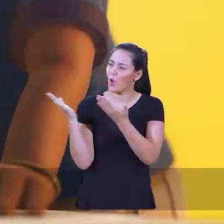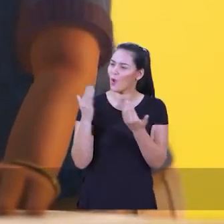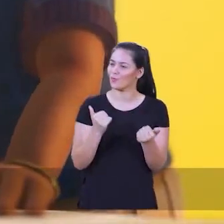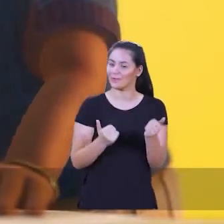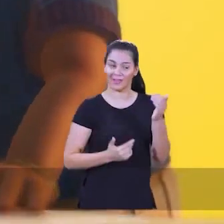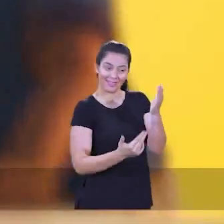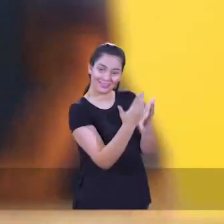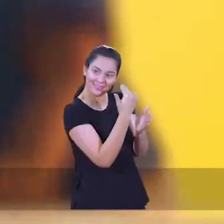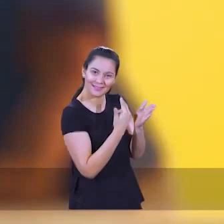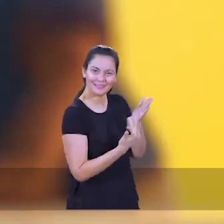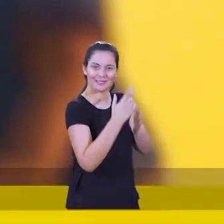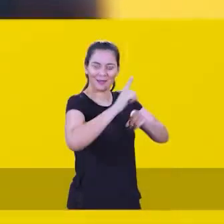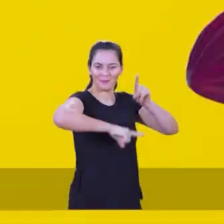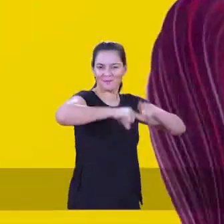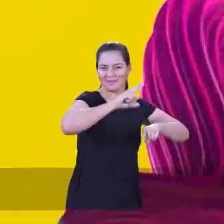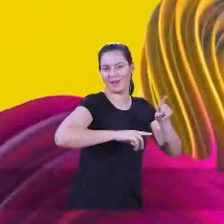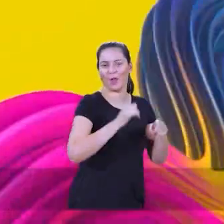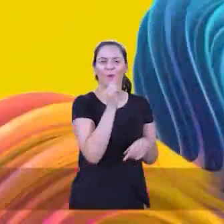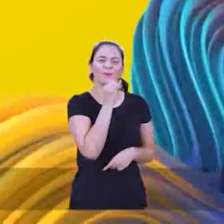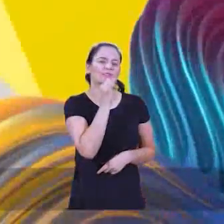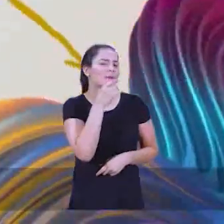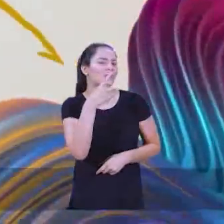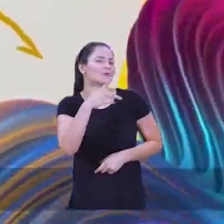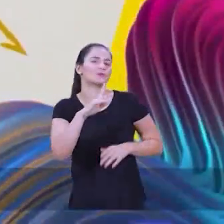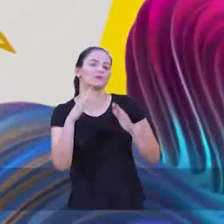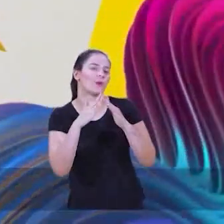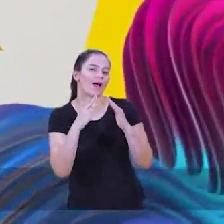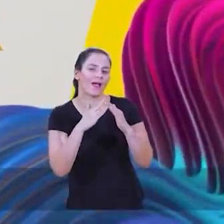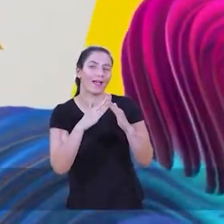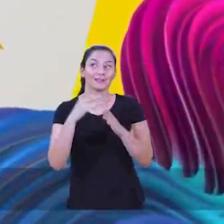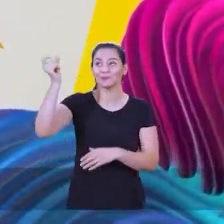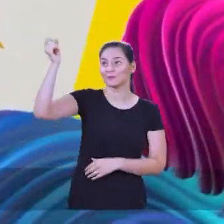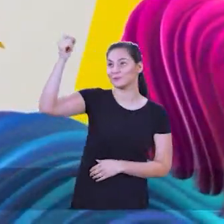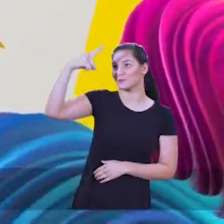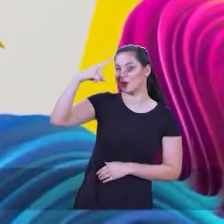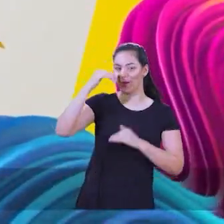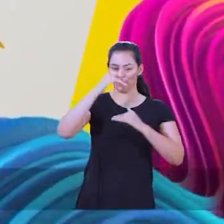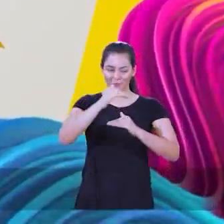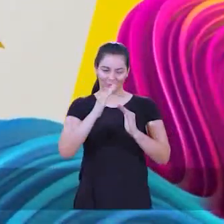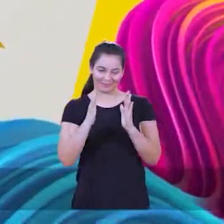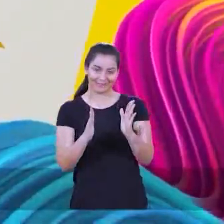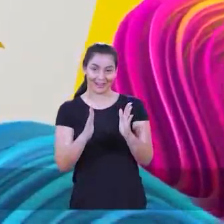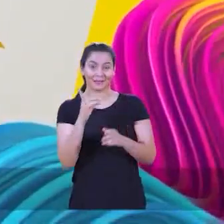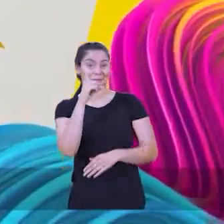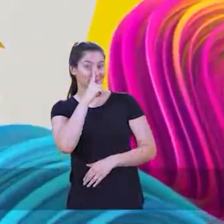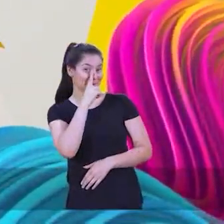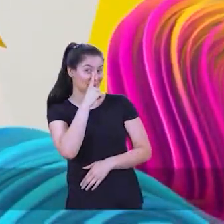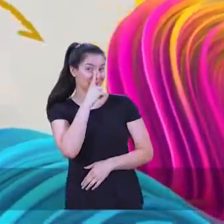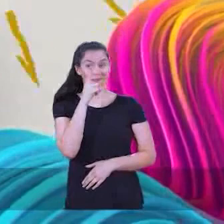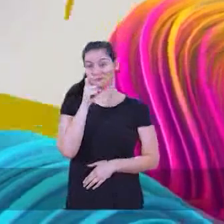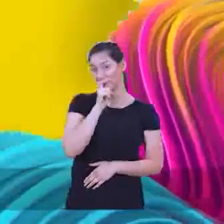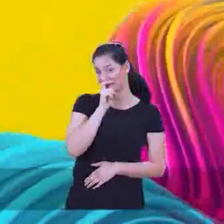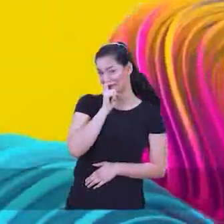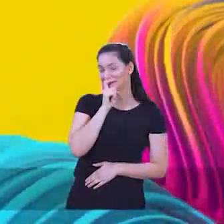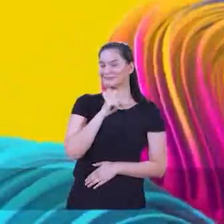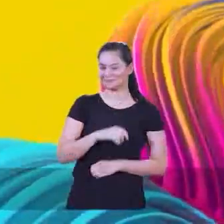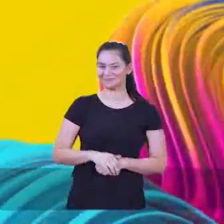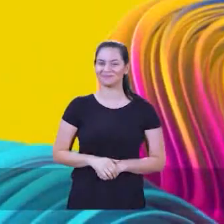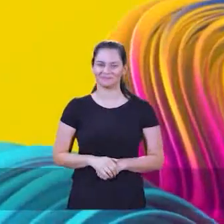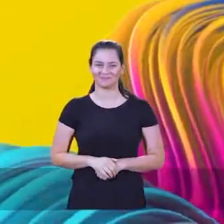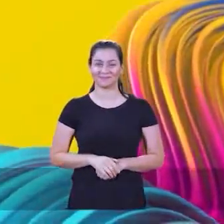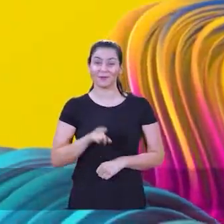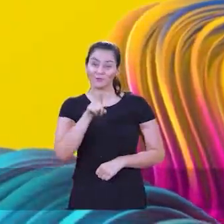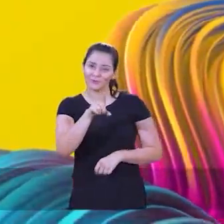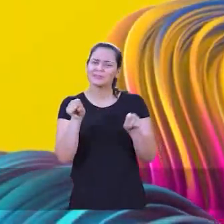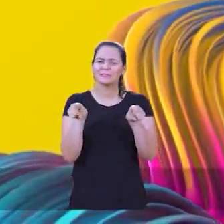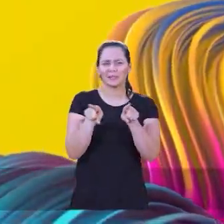criança a desenhar objetos, como a casa onde ela mora, o sol, um quadrado, a mamãe e o papai. Você também pode